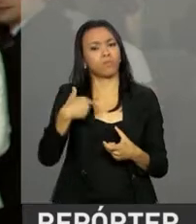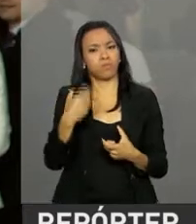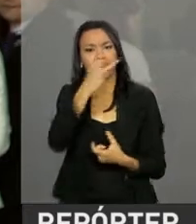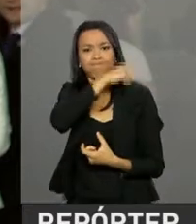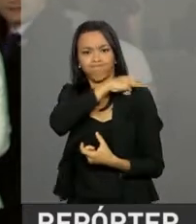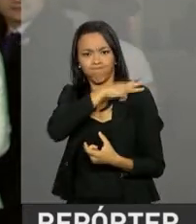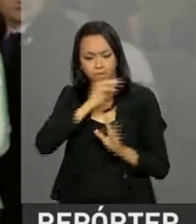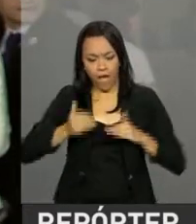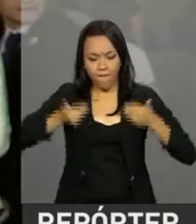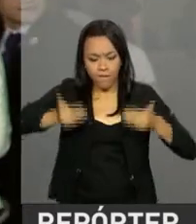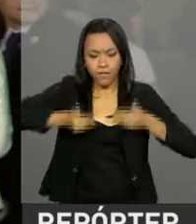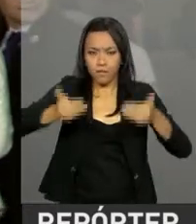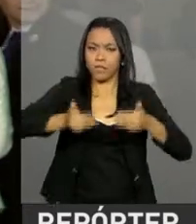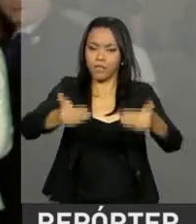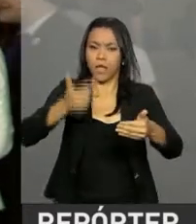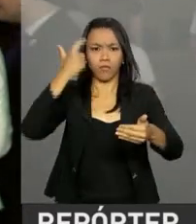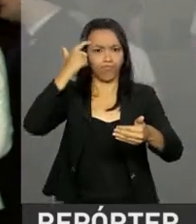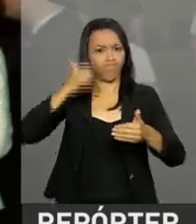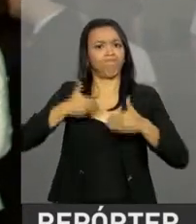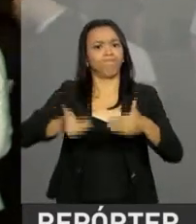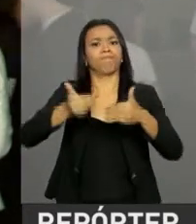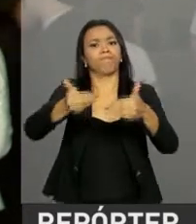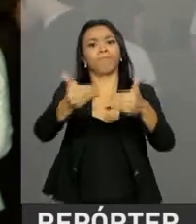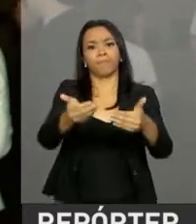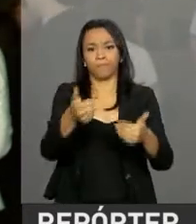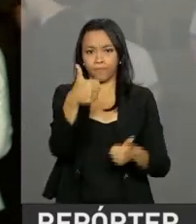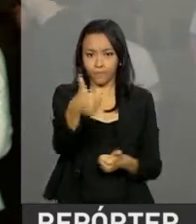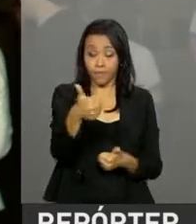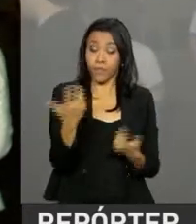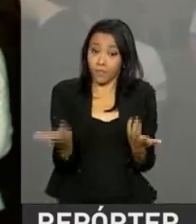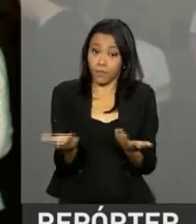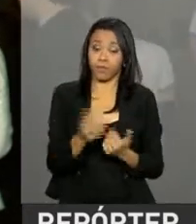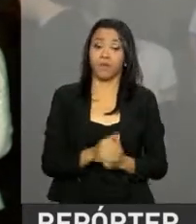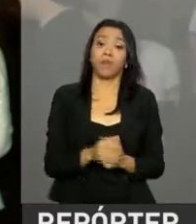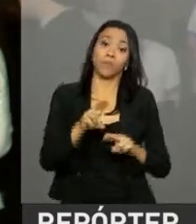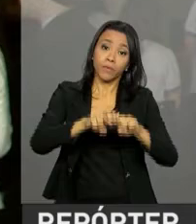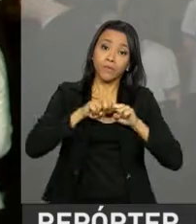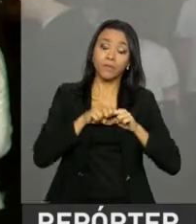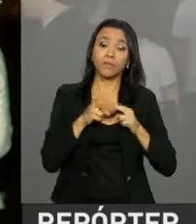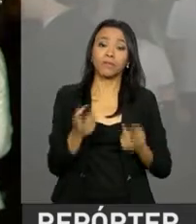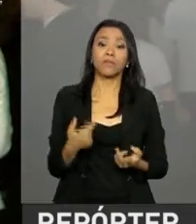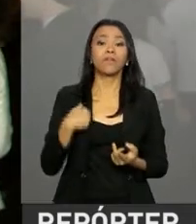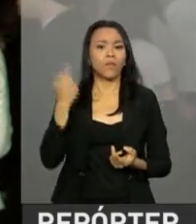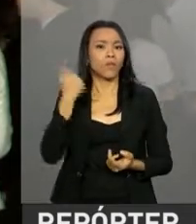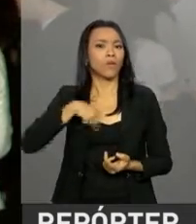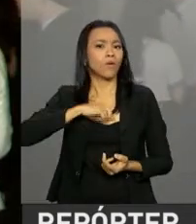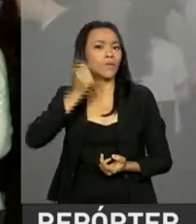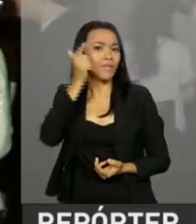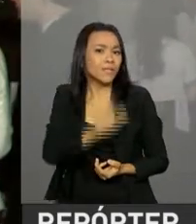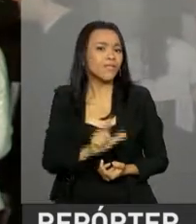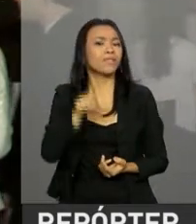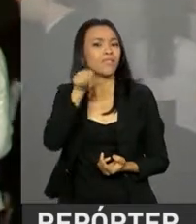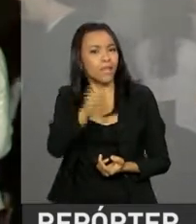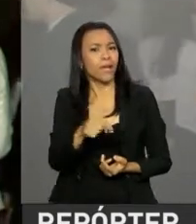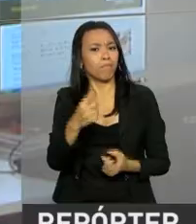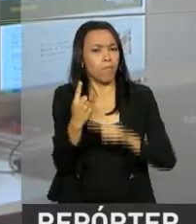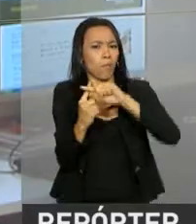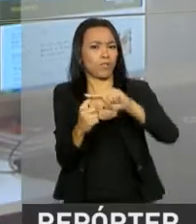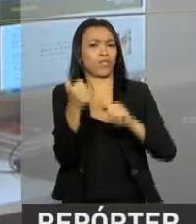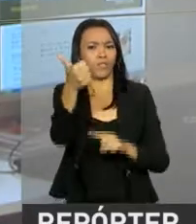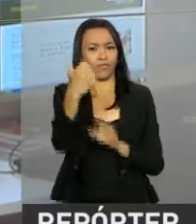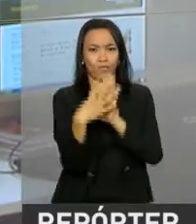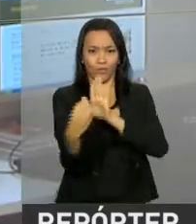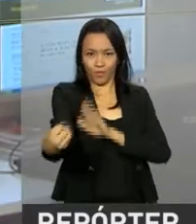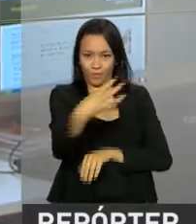tenha avançado é nesse nesse caminho então por esse aspecto também considera que o movimento positivo